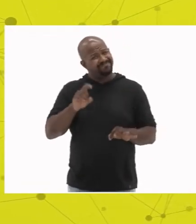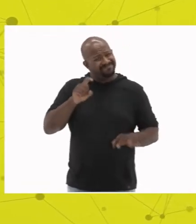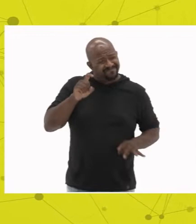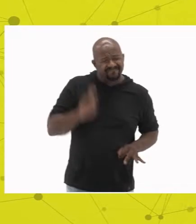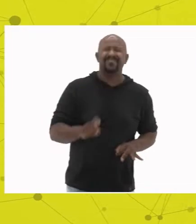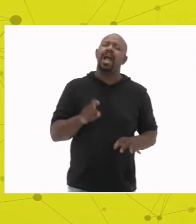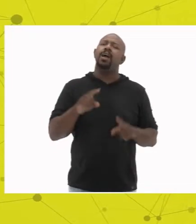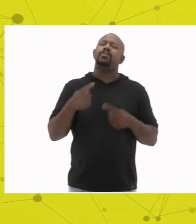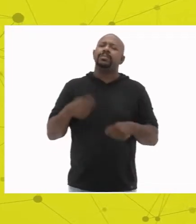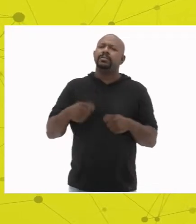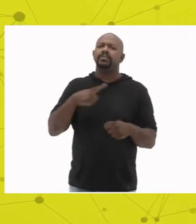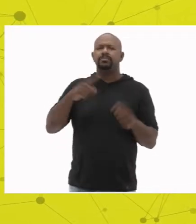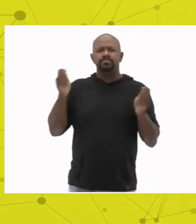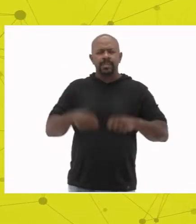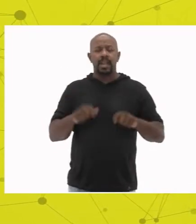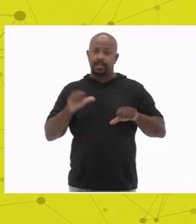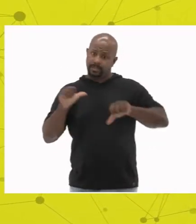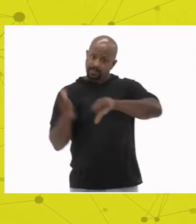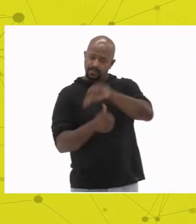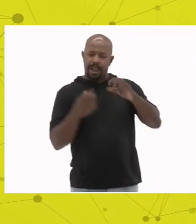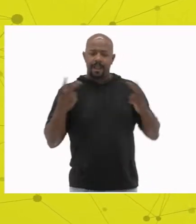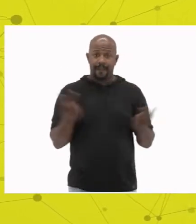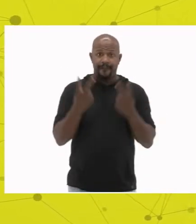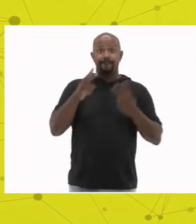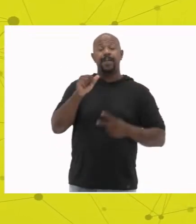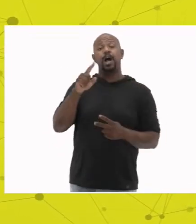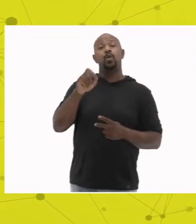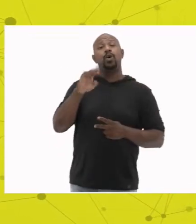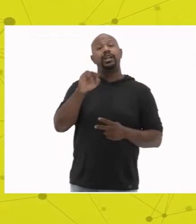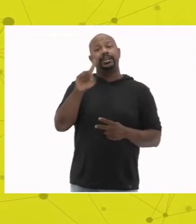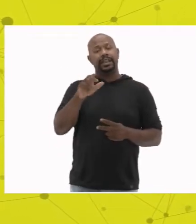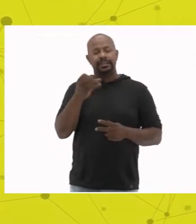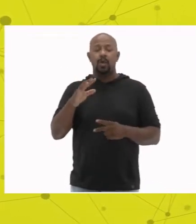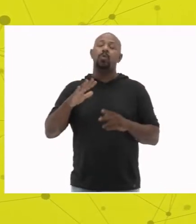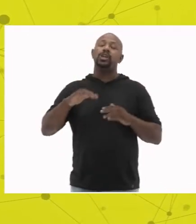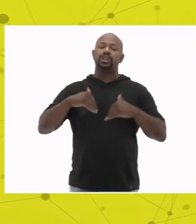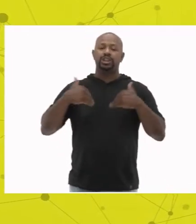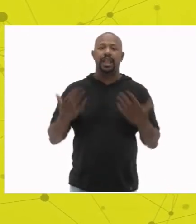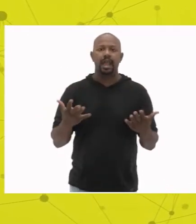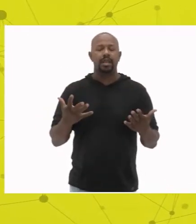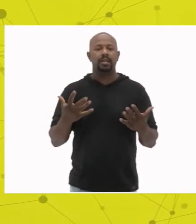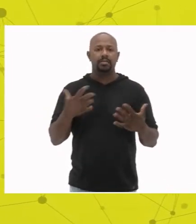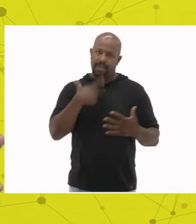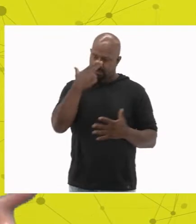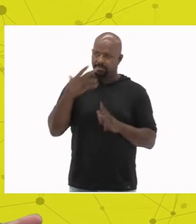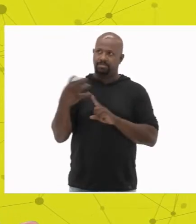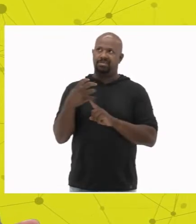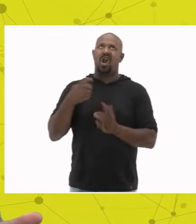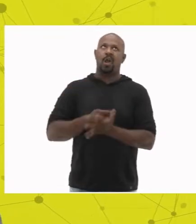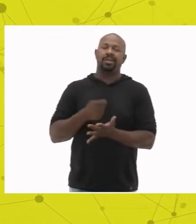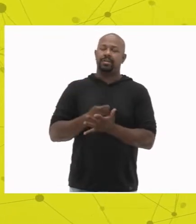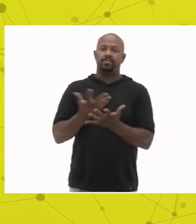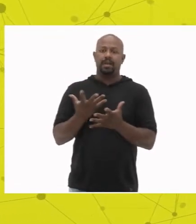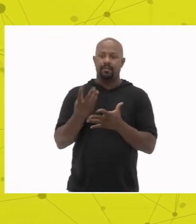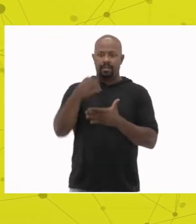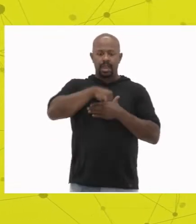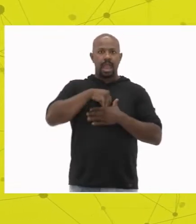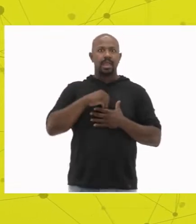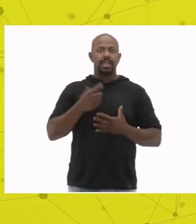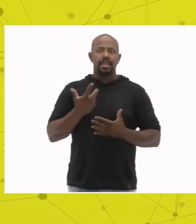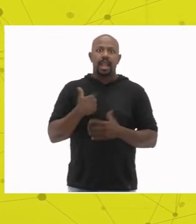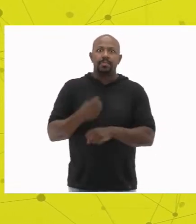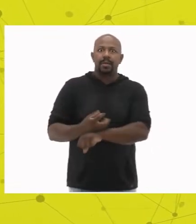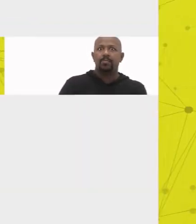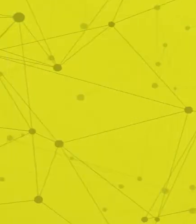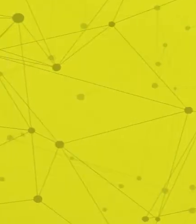como característica ser capaz de transformar a valorização externa do sentimento de obrigação em uma valorização interna a partir